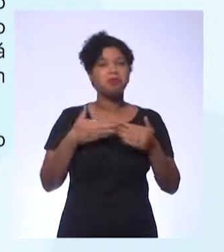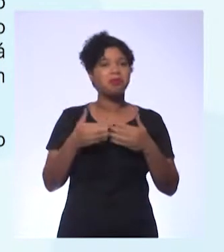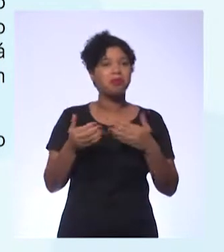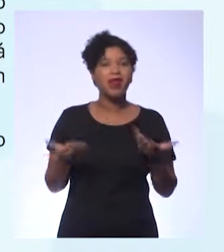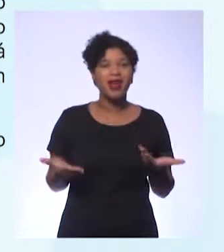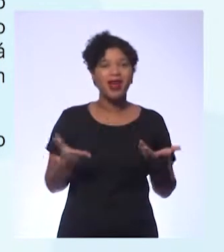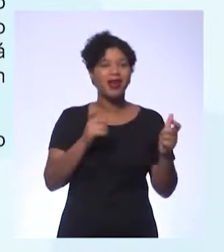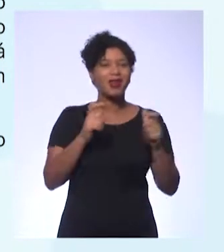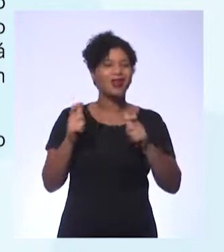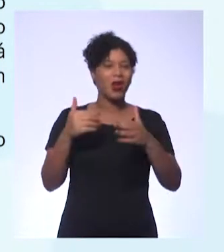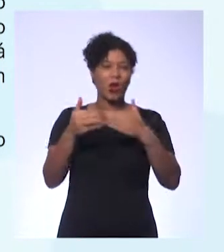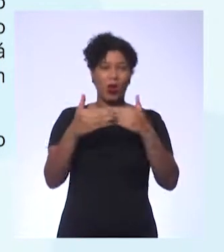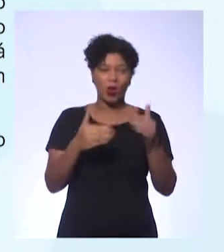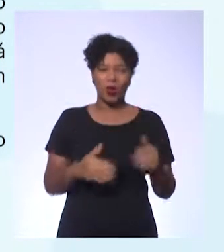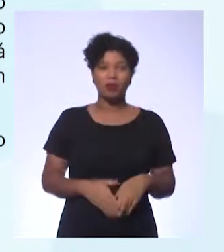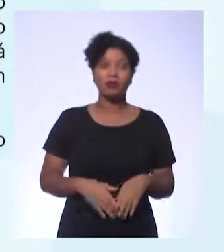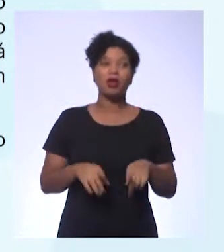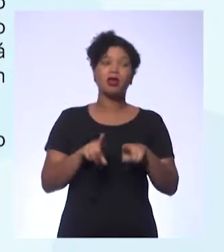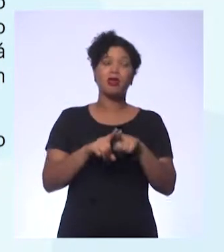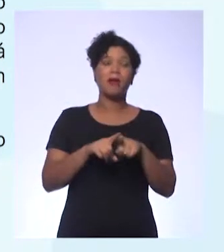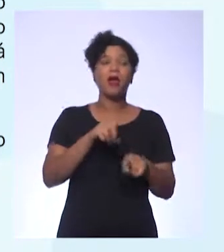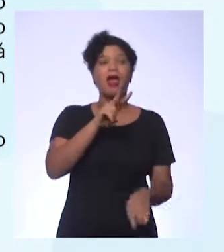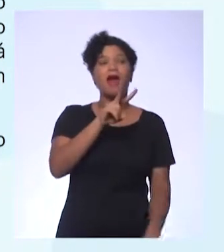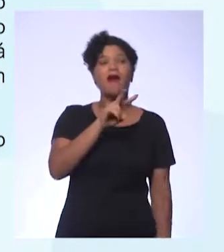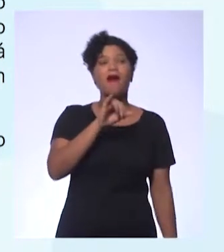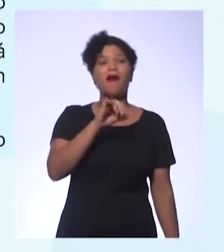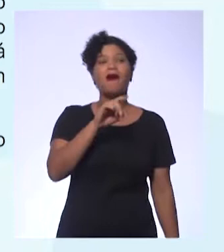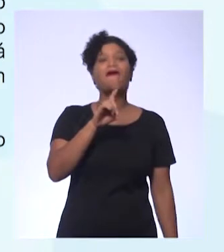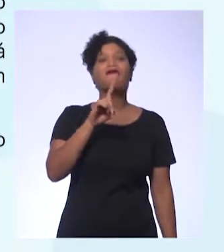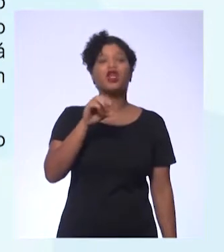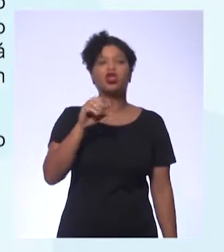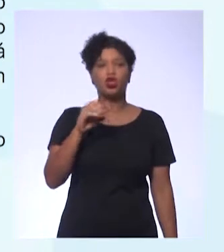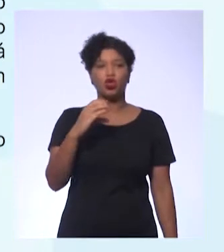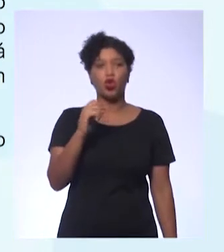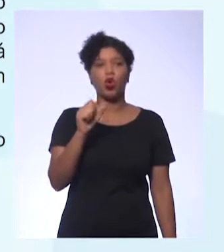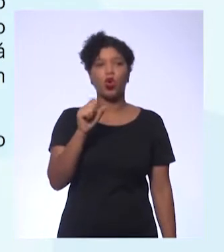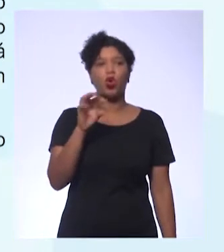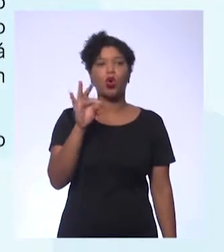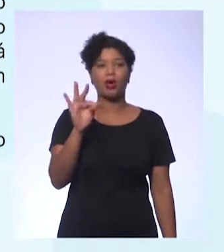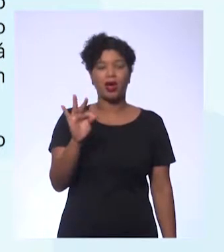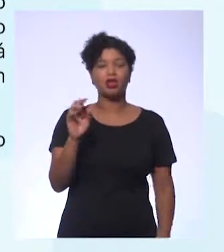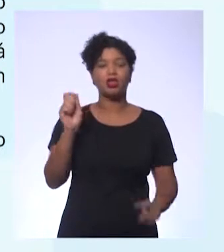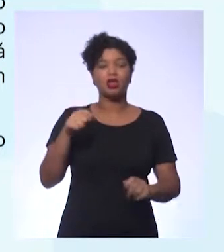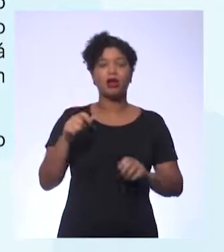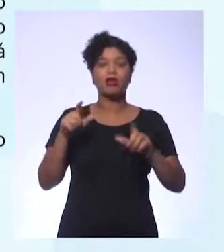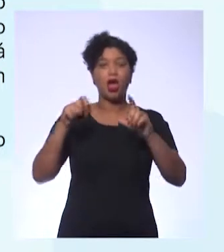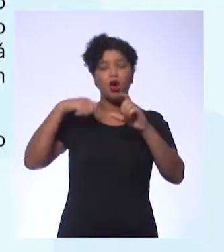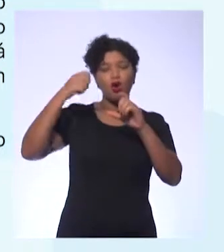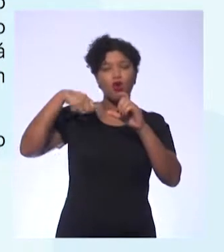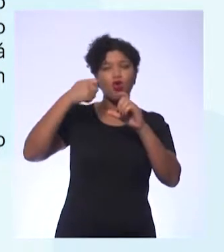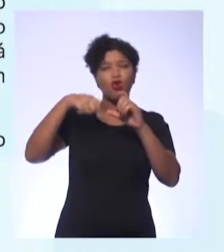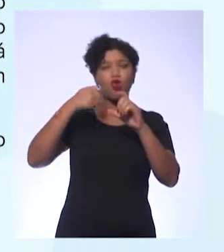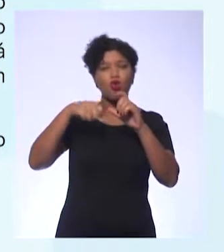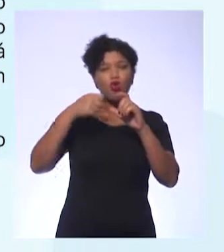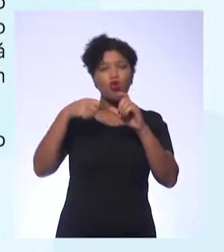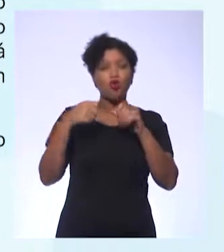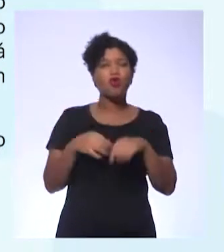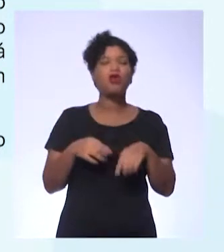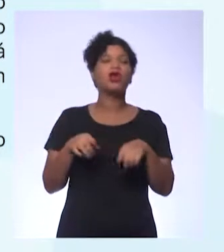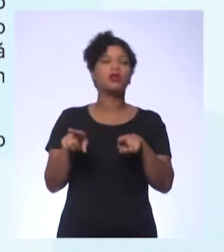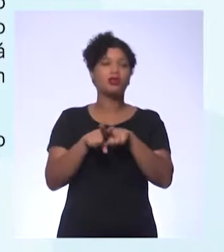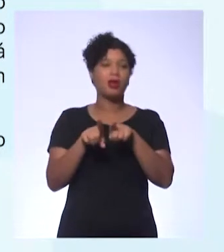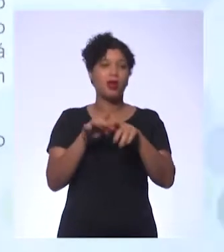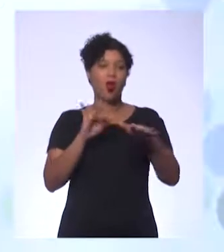qualquer lugar. Já o videocast é uma variante na qual se usa o vídeo e não só o áudio, muito comum nas